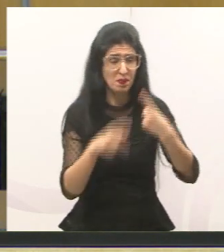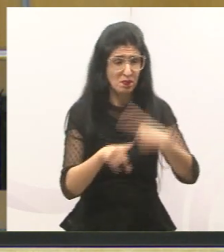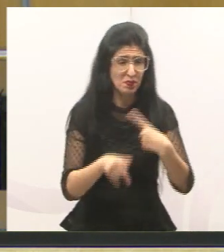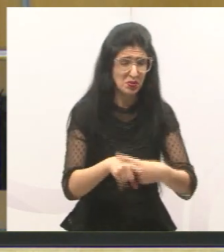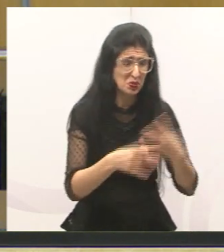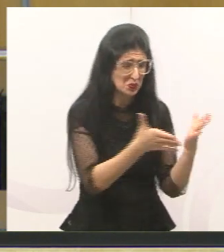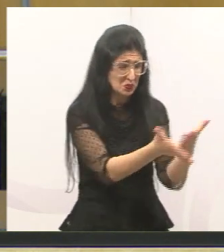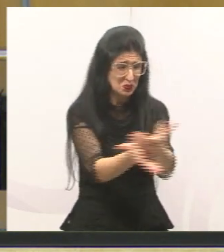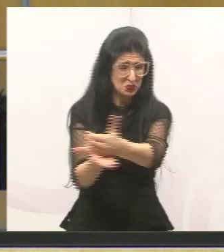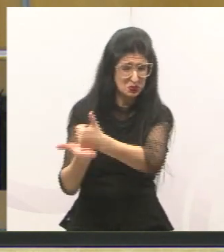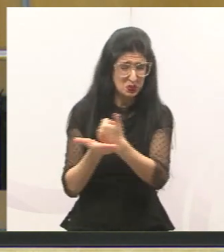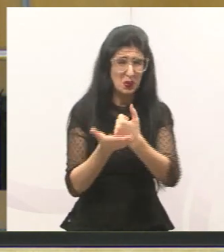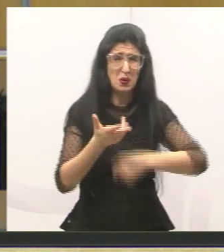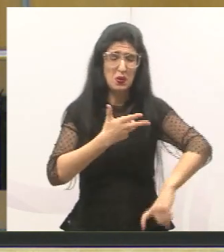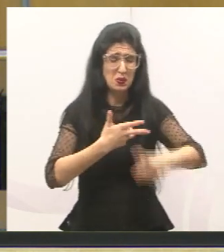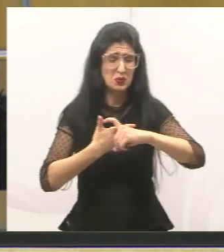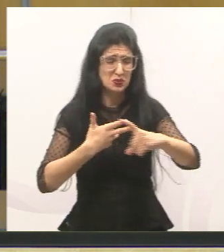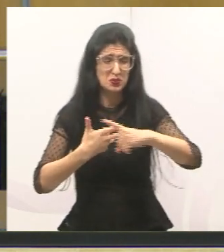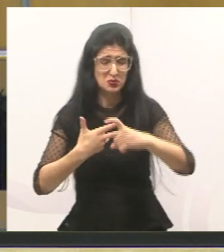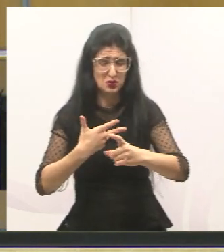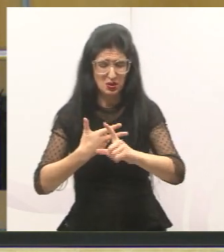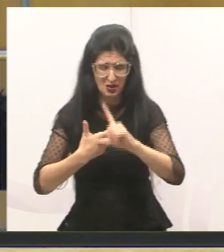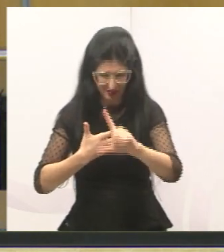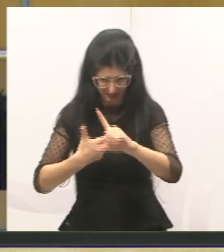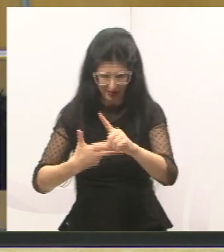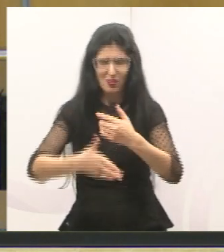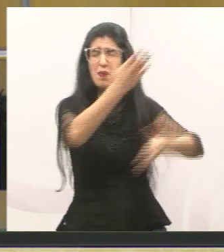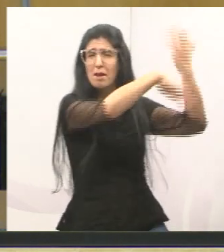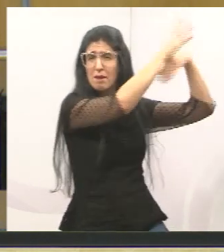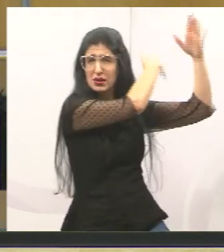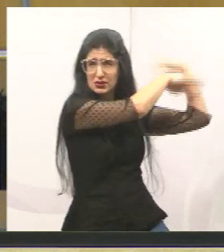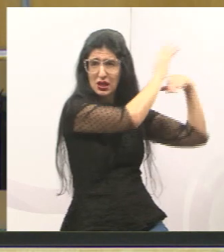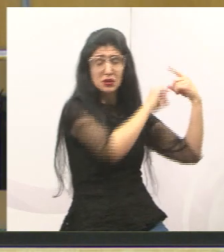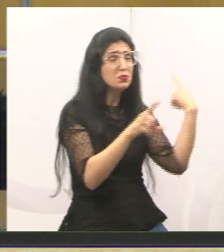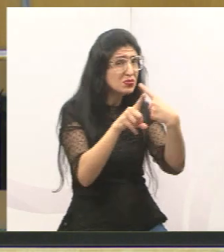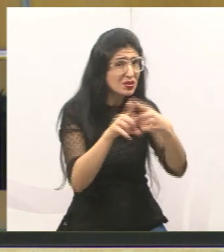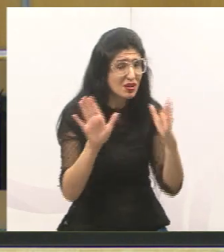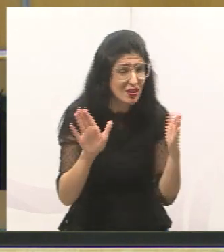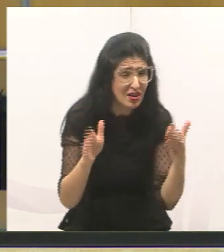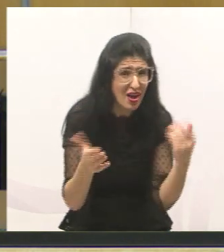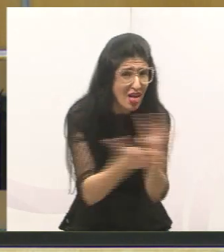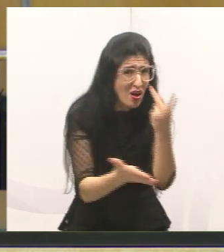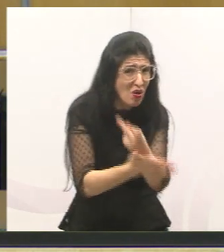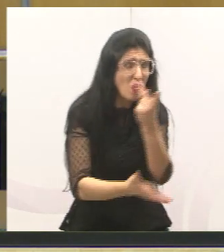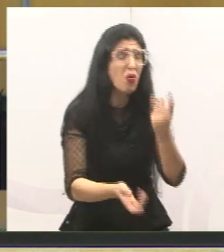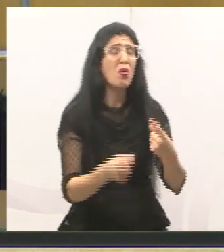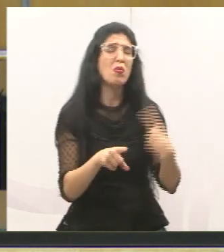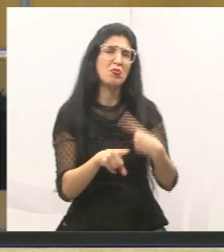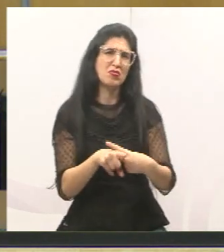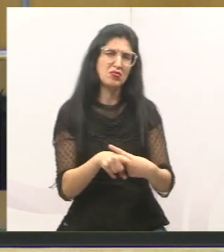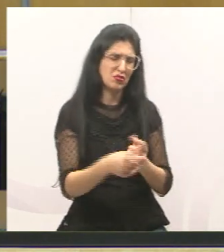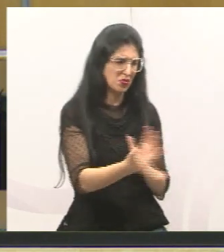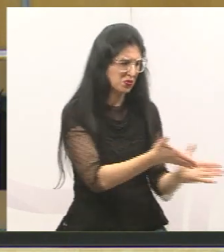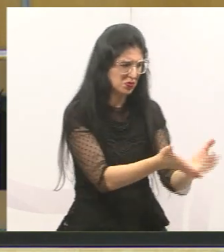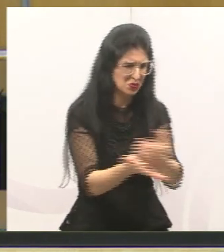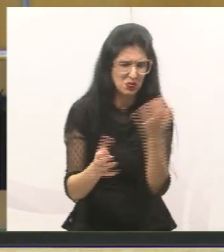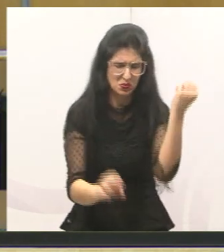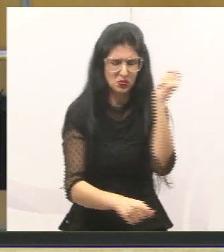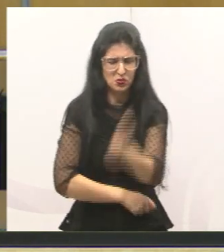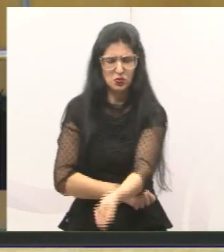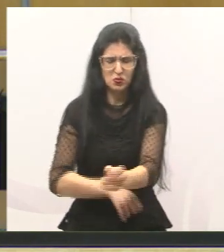município pelo Poder Legislativo Municipal tem natureza administrativa e que, mediante o parecer prévio do Tribunal de Contas